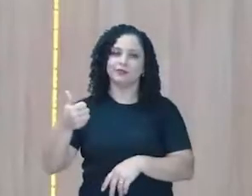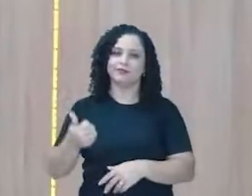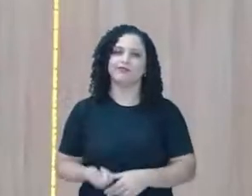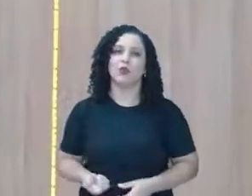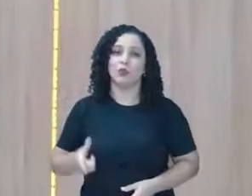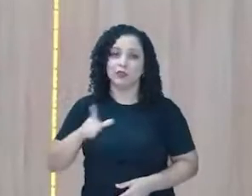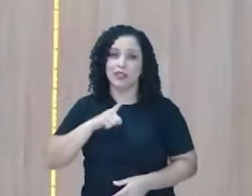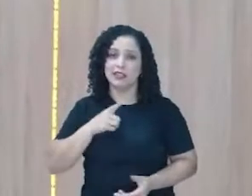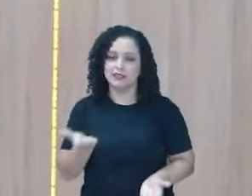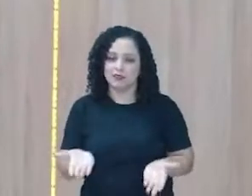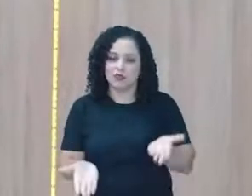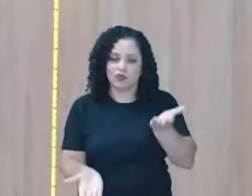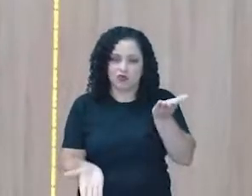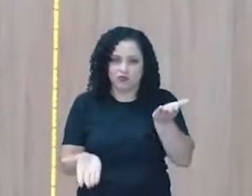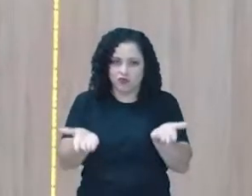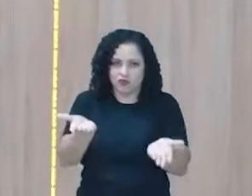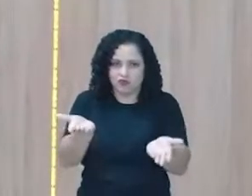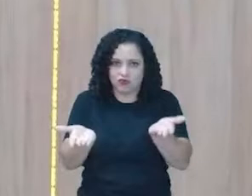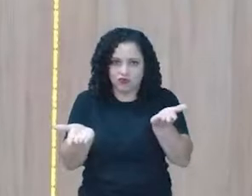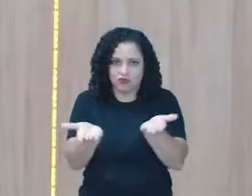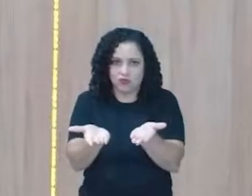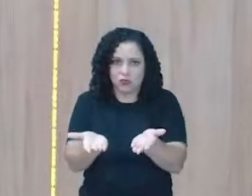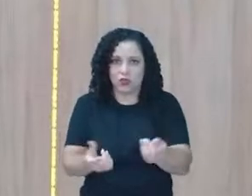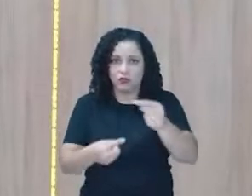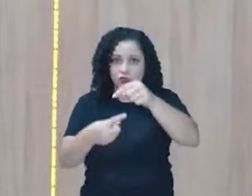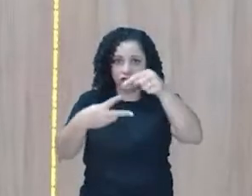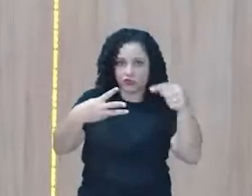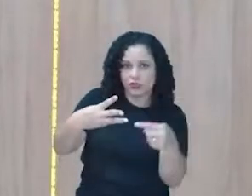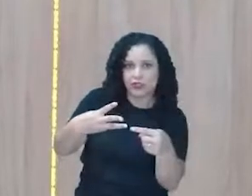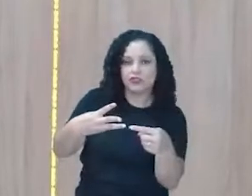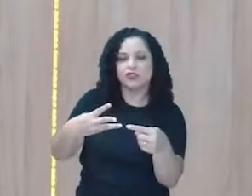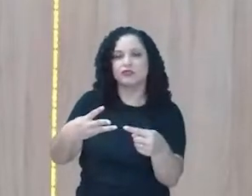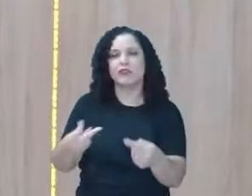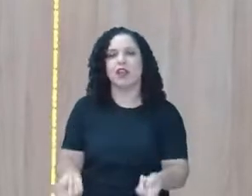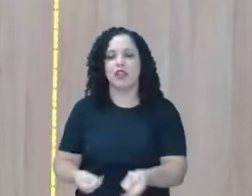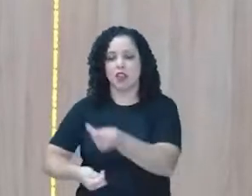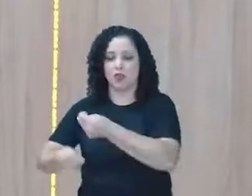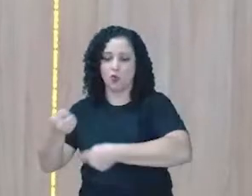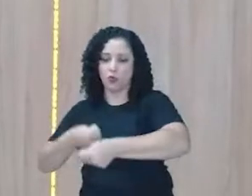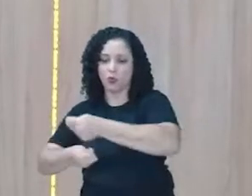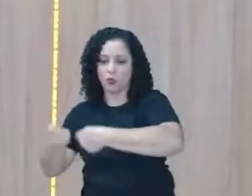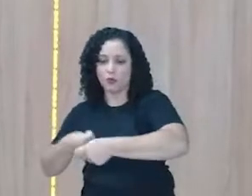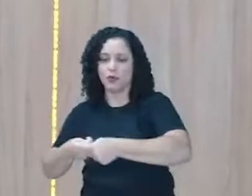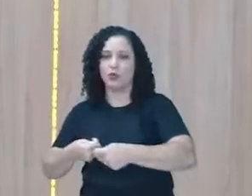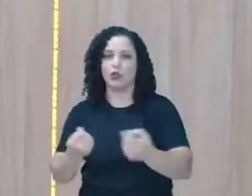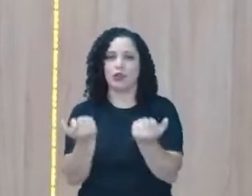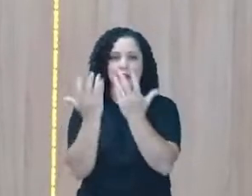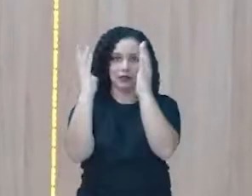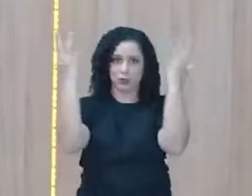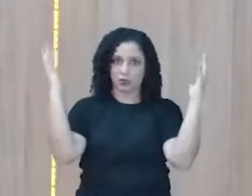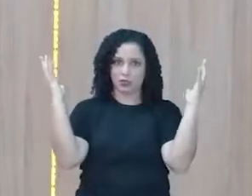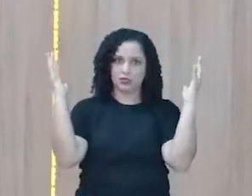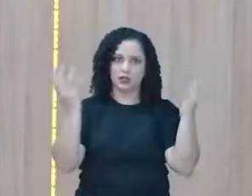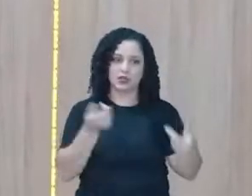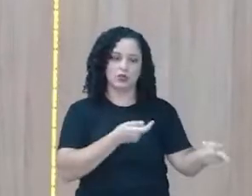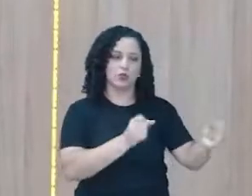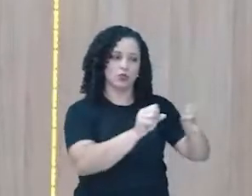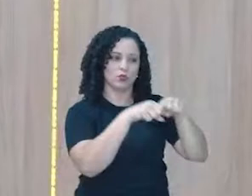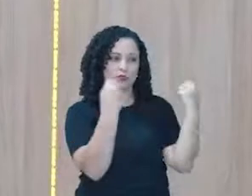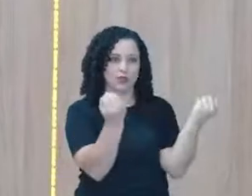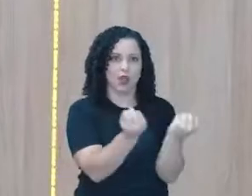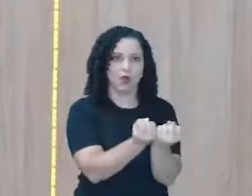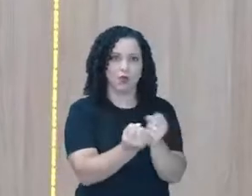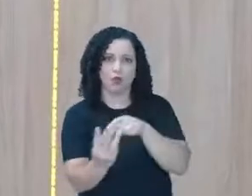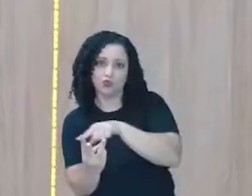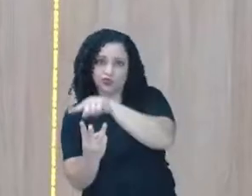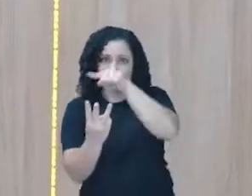Então, é o equilíbrio dessas três vertentes aí, né? O econômico, o ambiental e o social, para que a